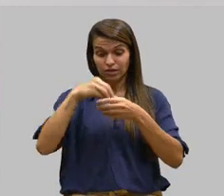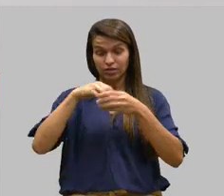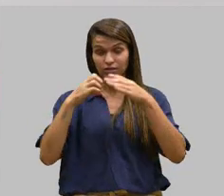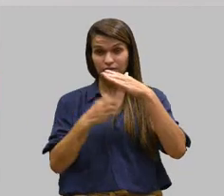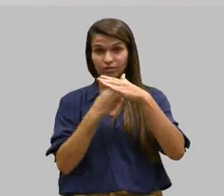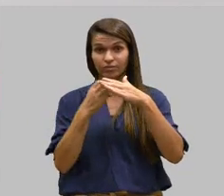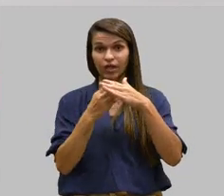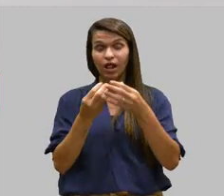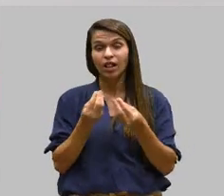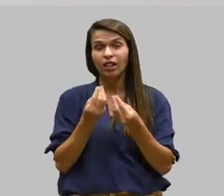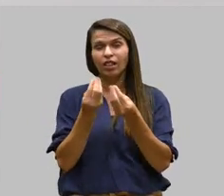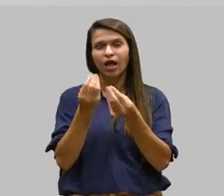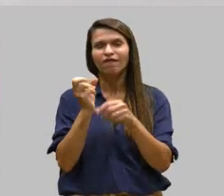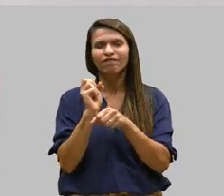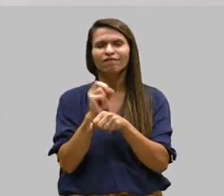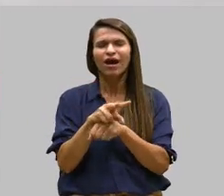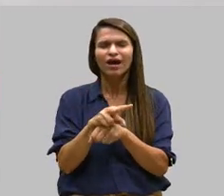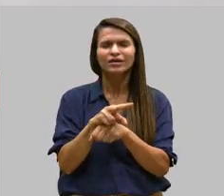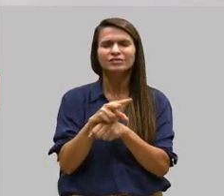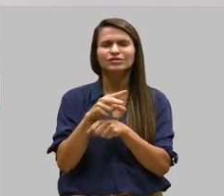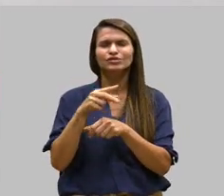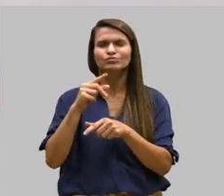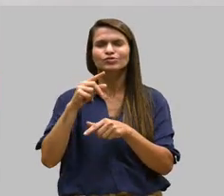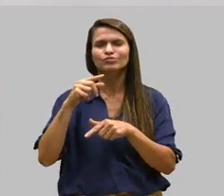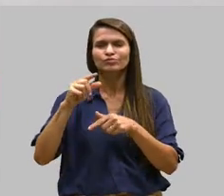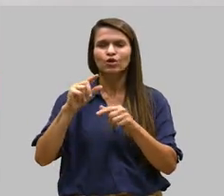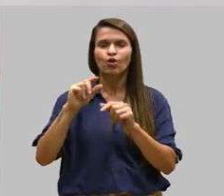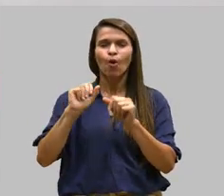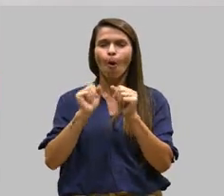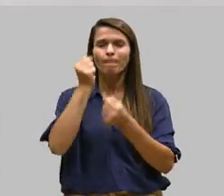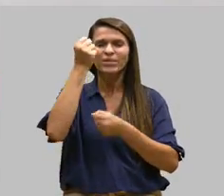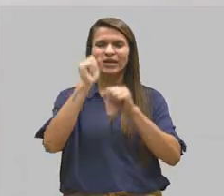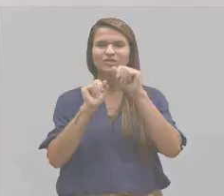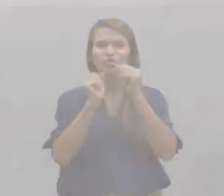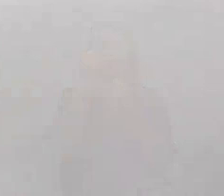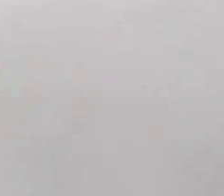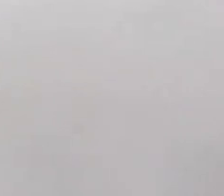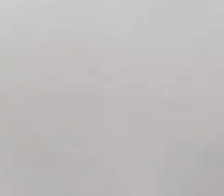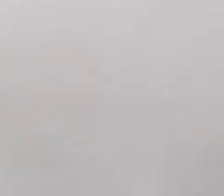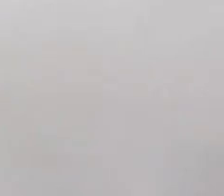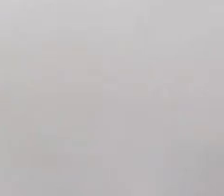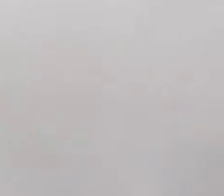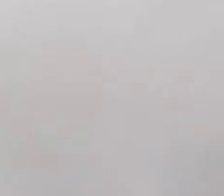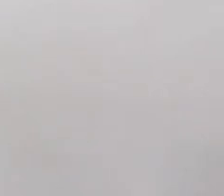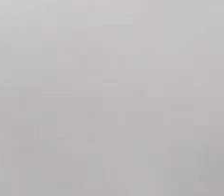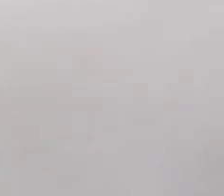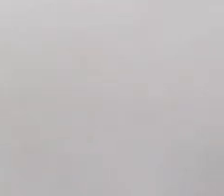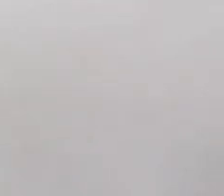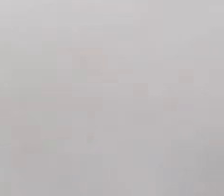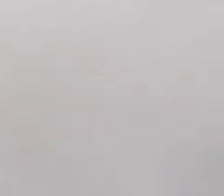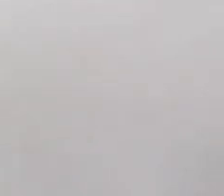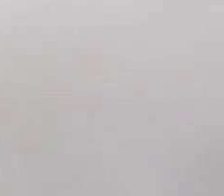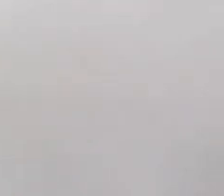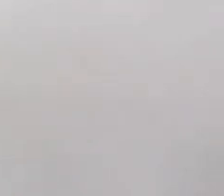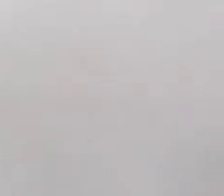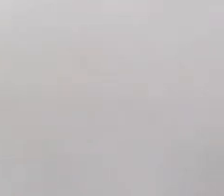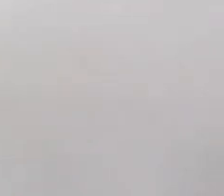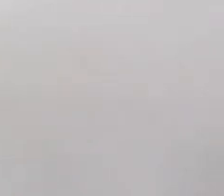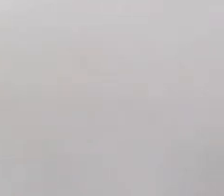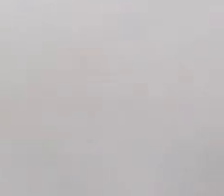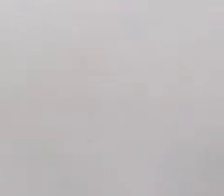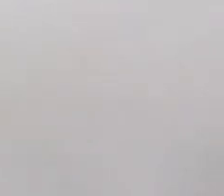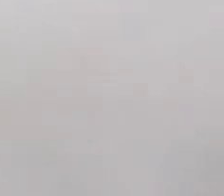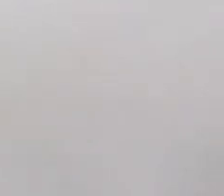oferecem vagas mais operacionais e não dão oportunidade nem quando eles têm a capacidade então assim eu queria muito